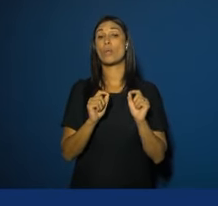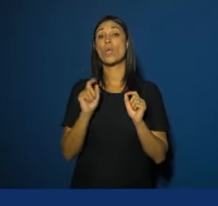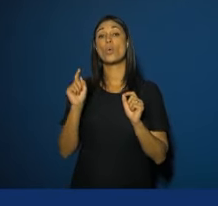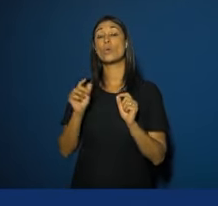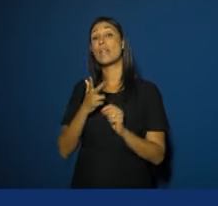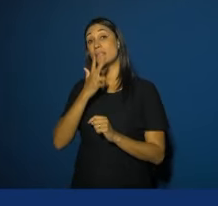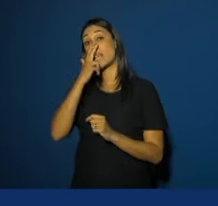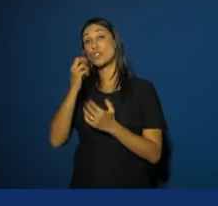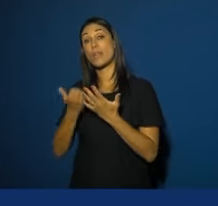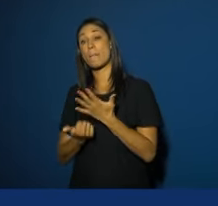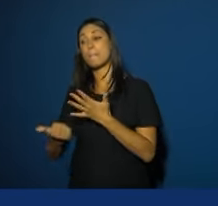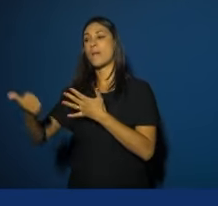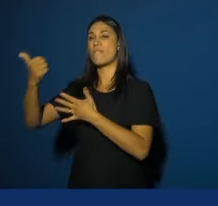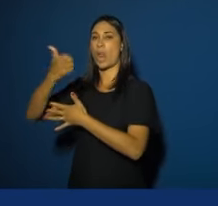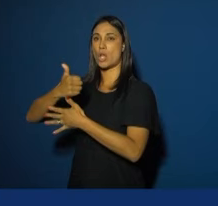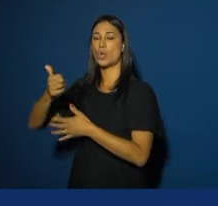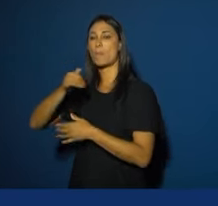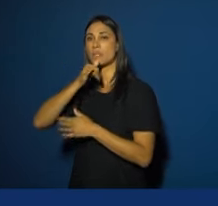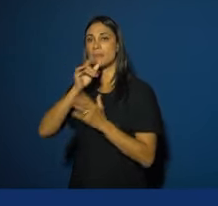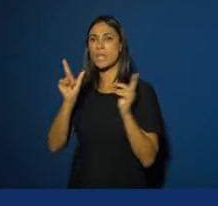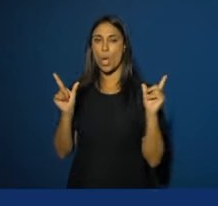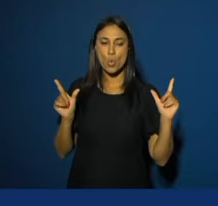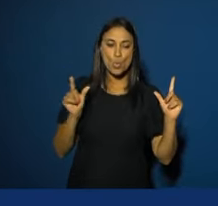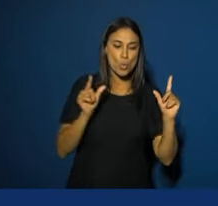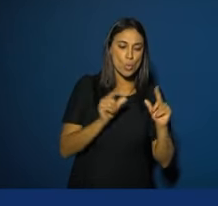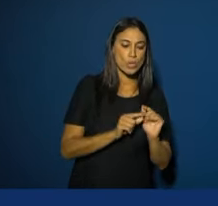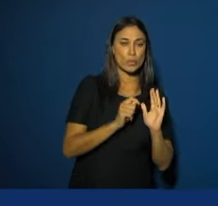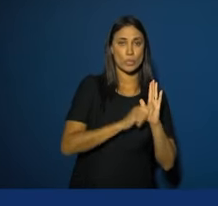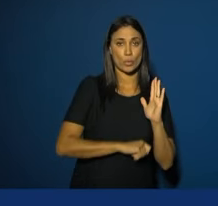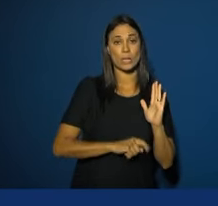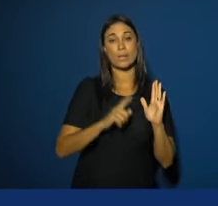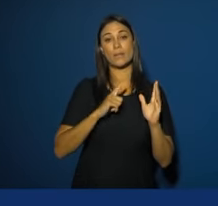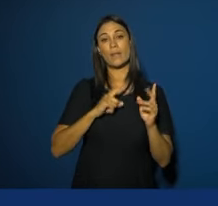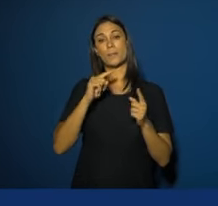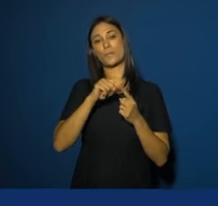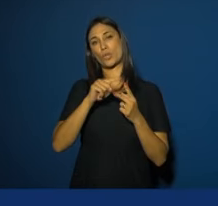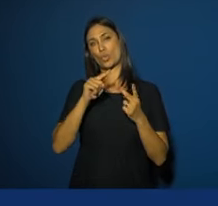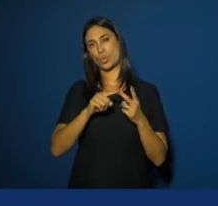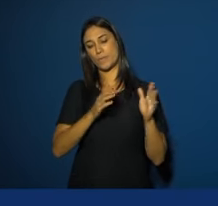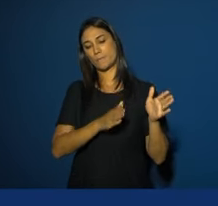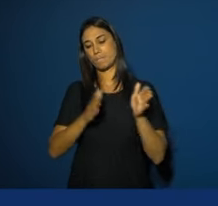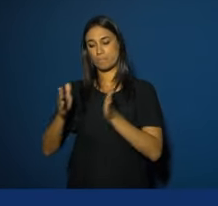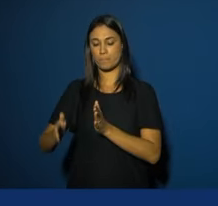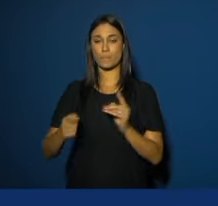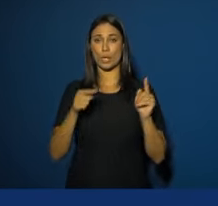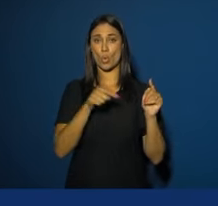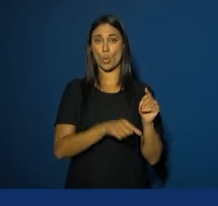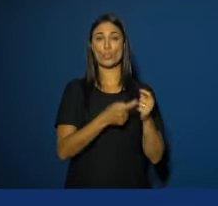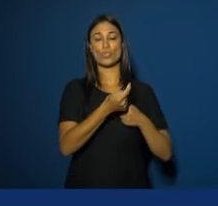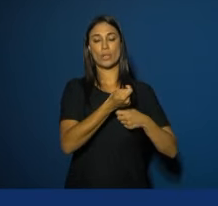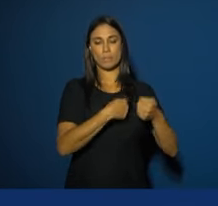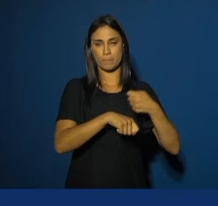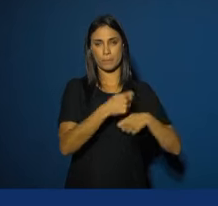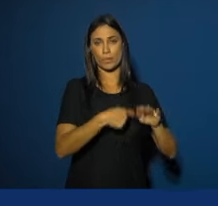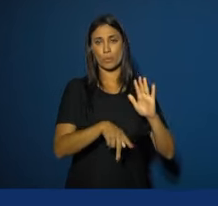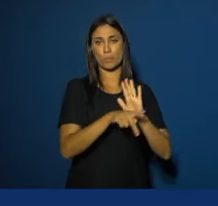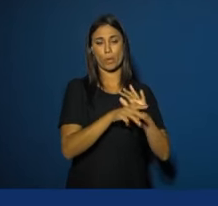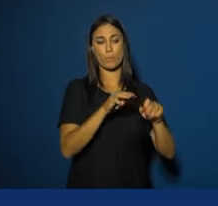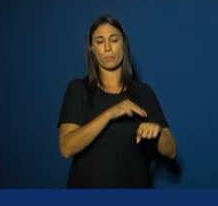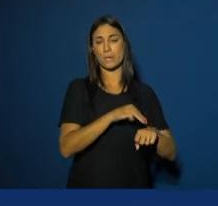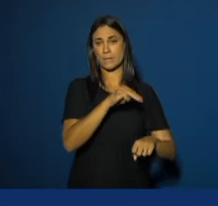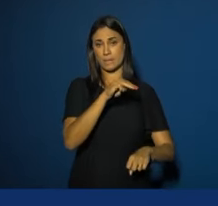vantajosidade essa otimização ela passa por dois passos um de admissibilidade do próprio